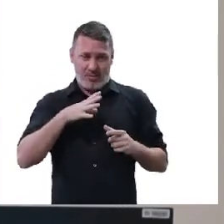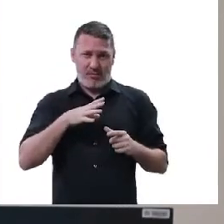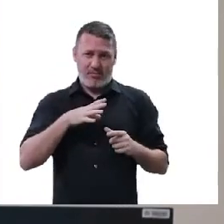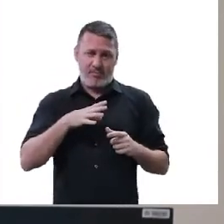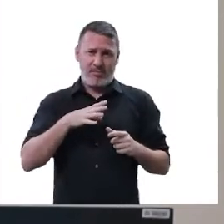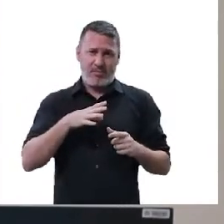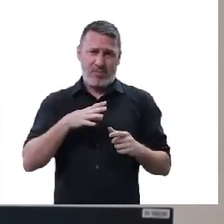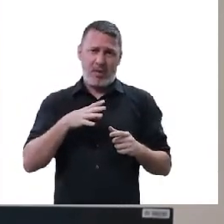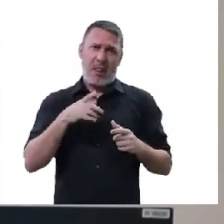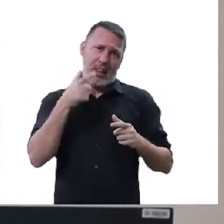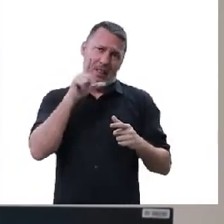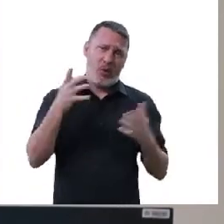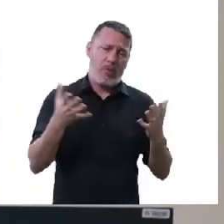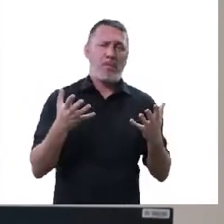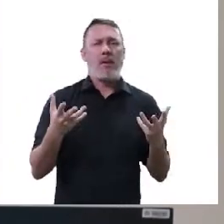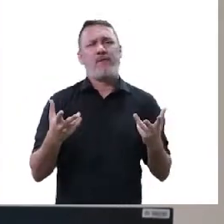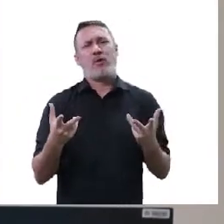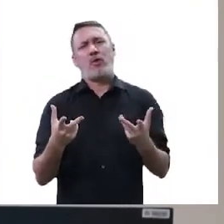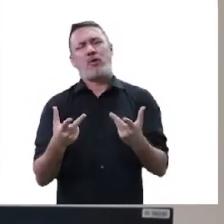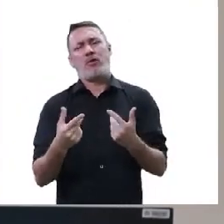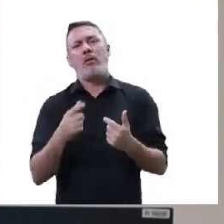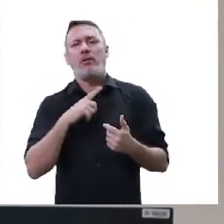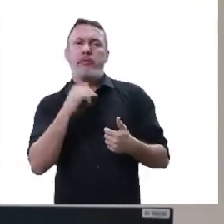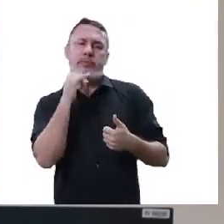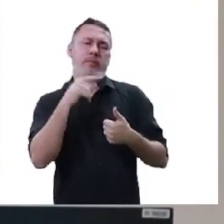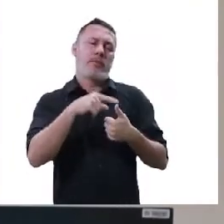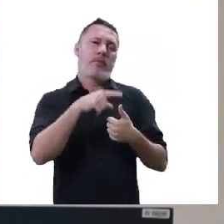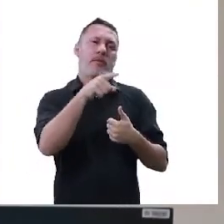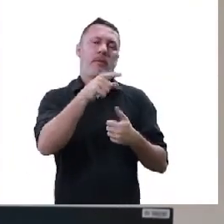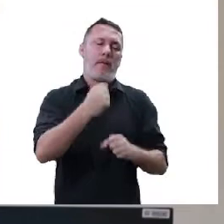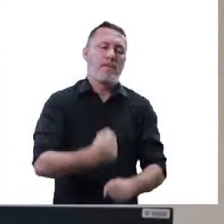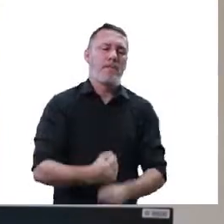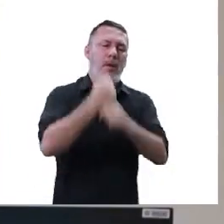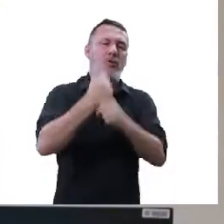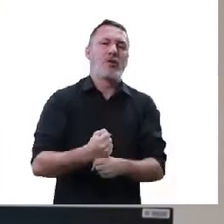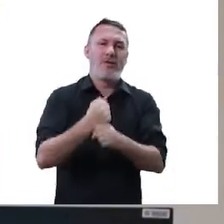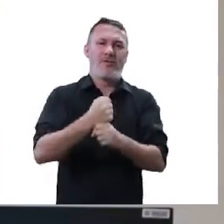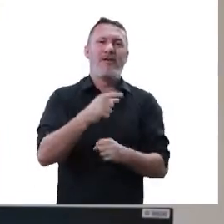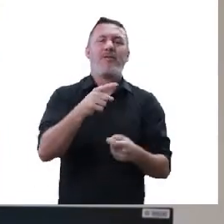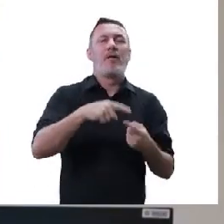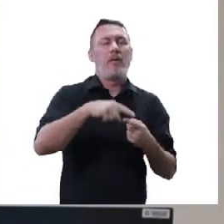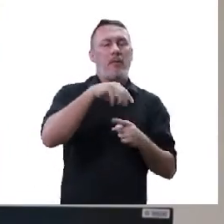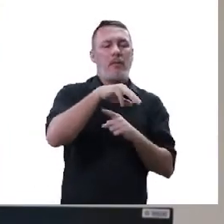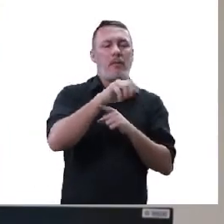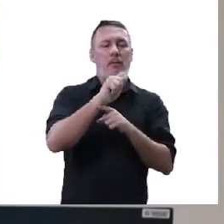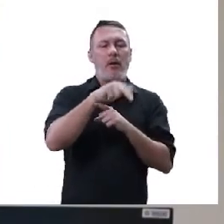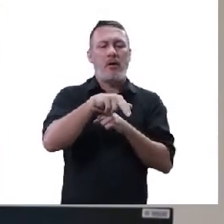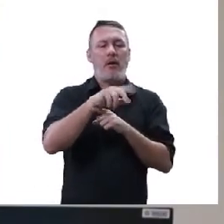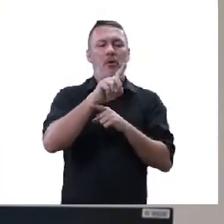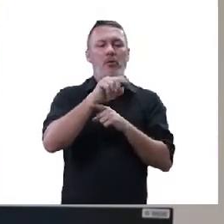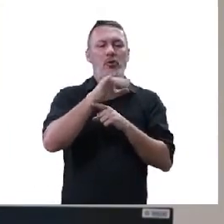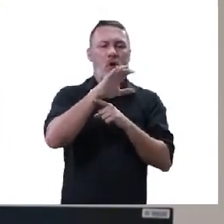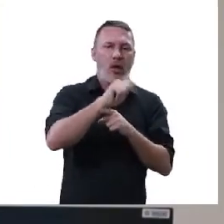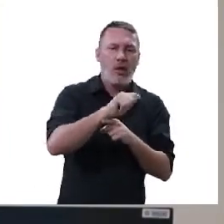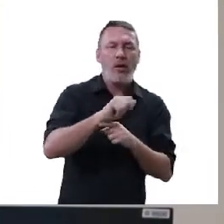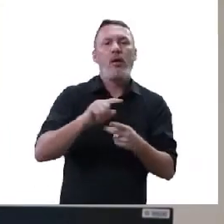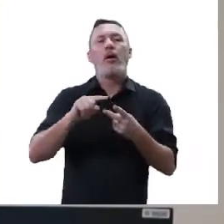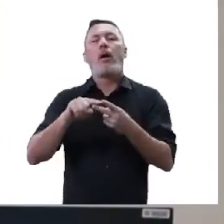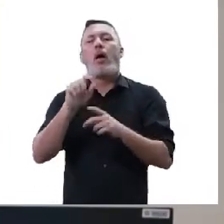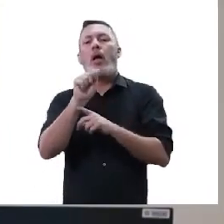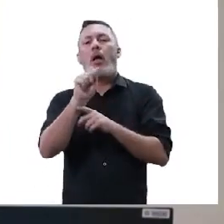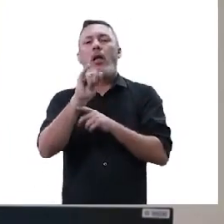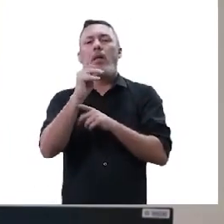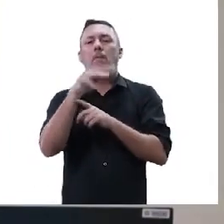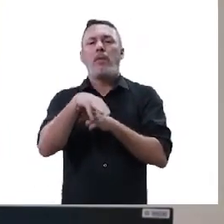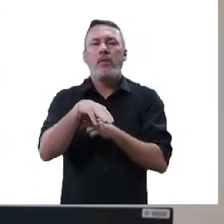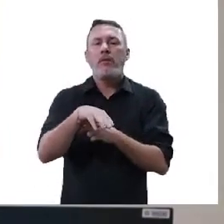maravilhosa. Você fala mandioca, você fala aipim ou macaxeira? Cada um fala de um